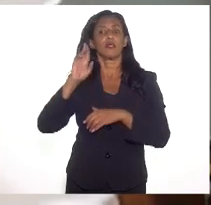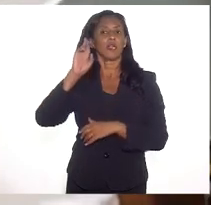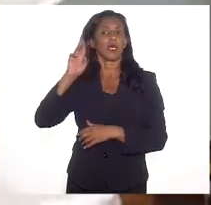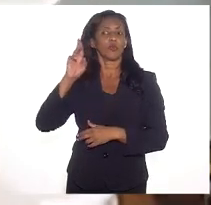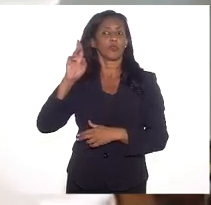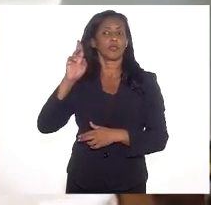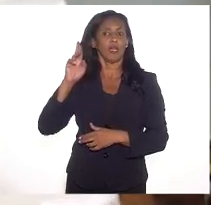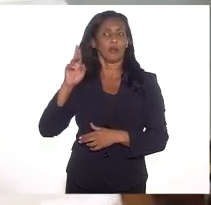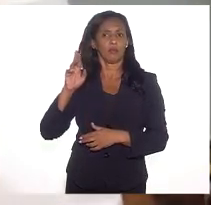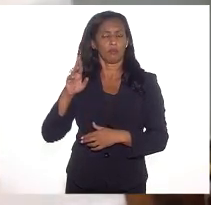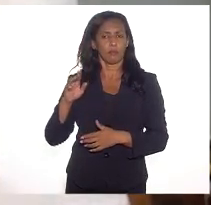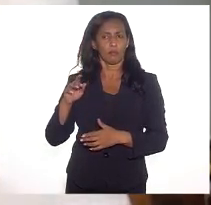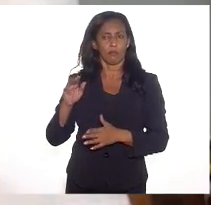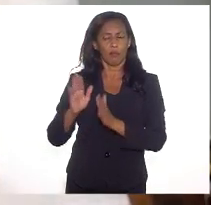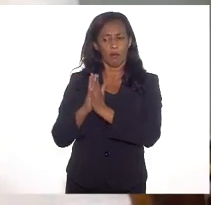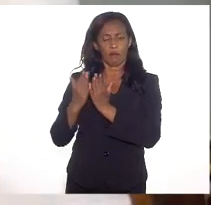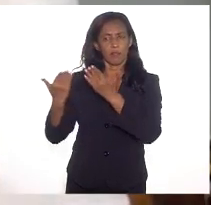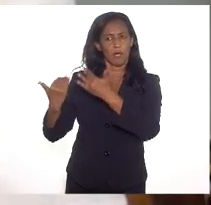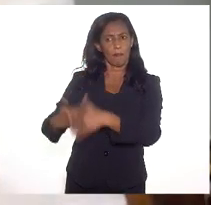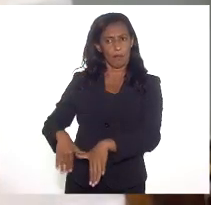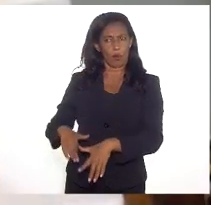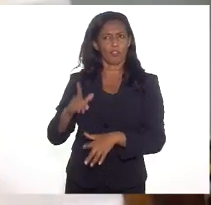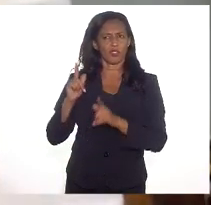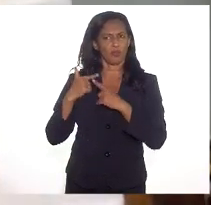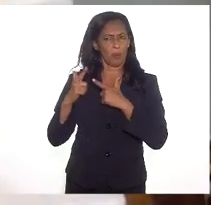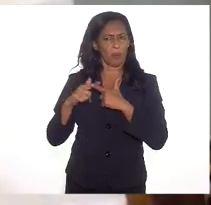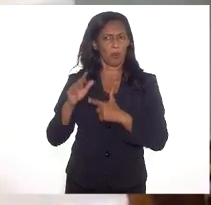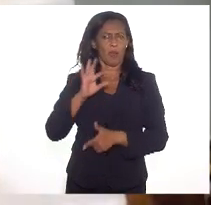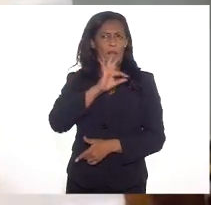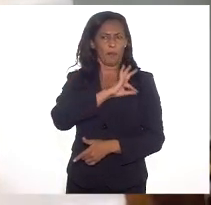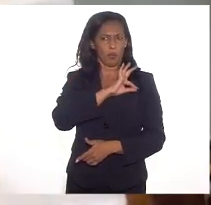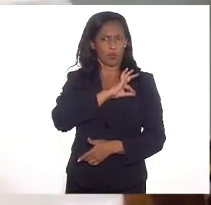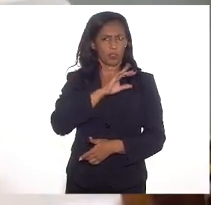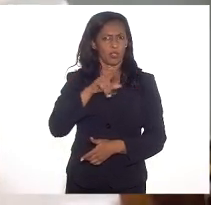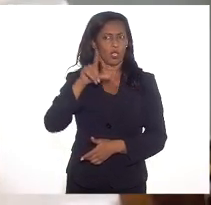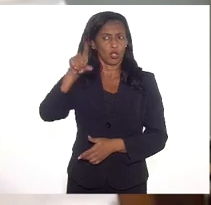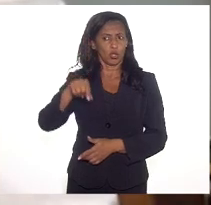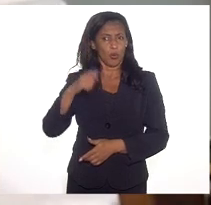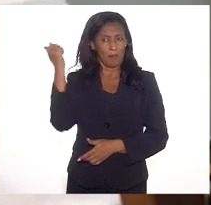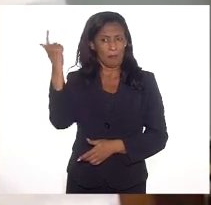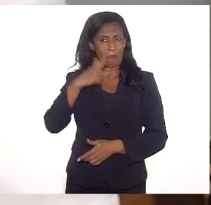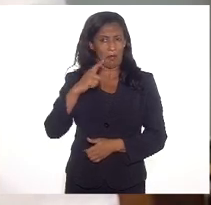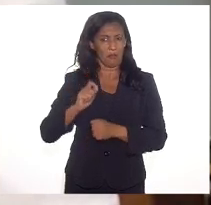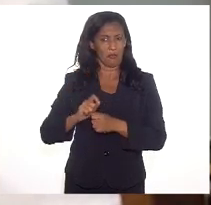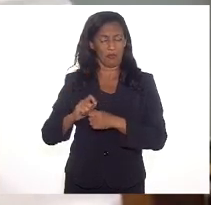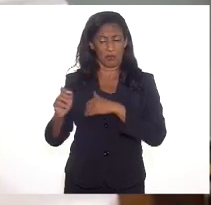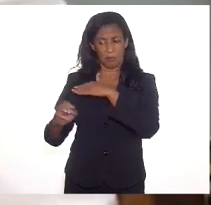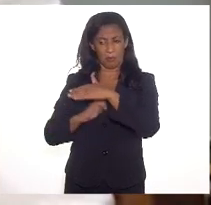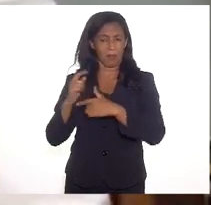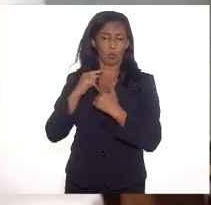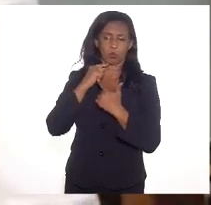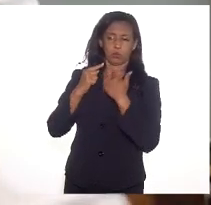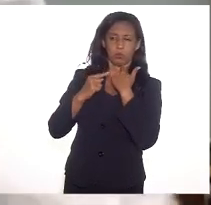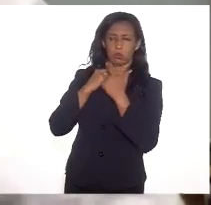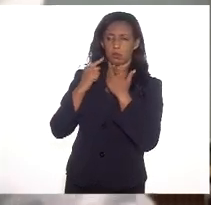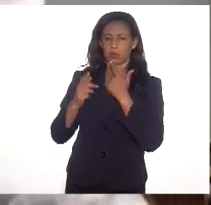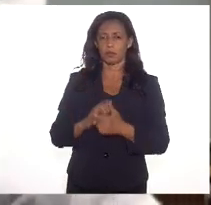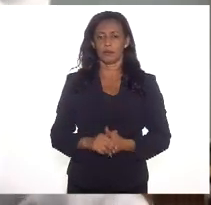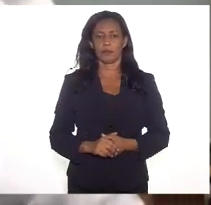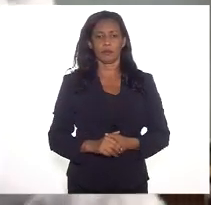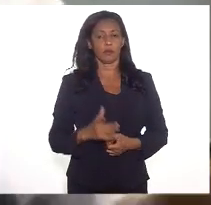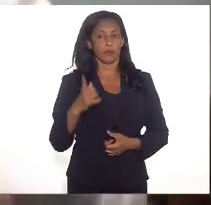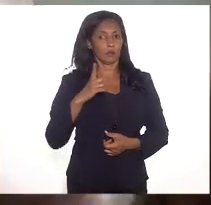problemas drásticos no Rio de Janeiro, por conta da Polícia Militar, de uma escolha mal feita, de uma empresa duvidosa. Então, nós